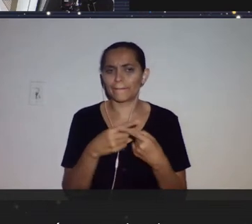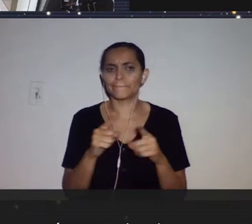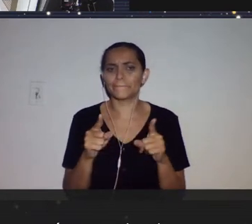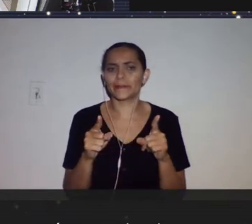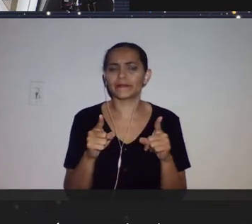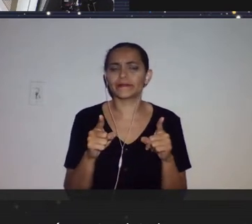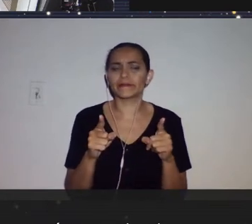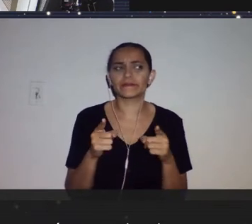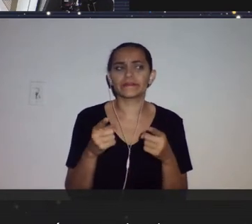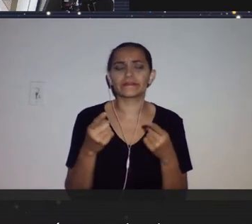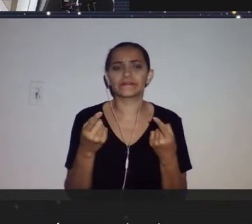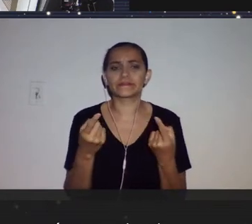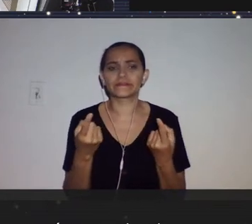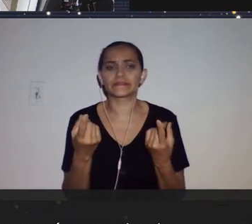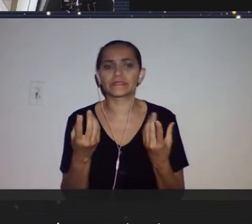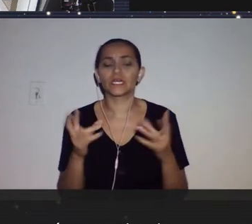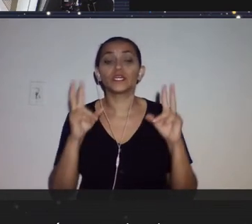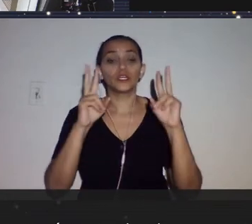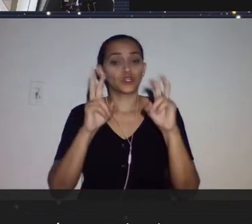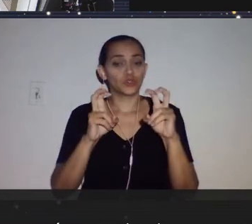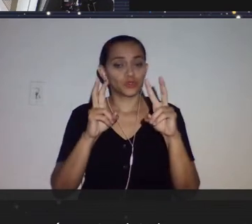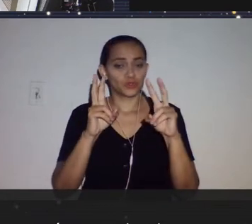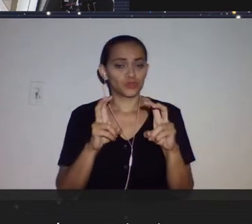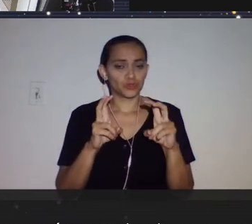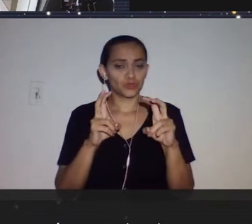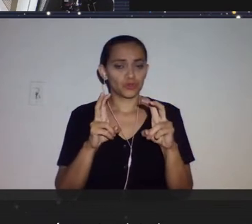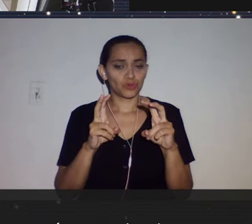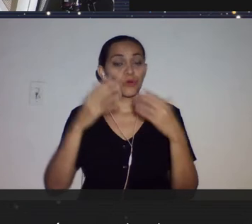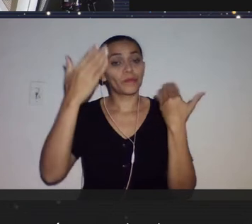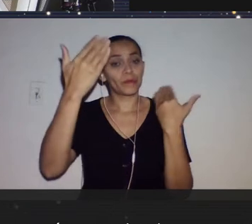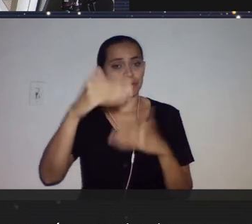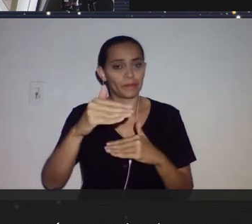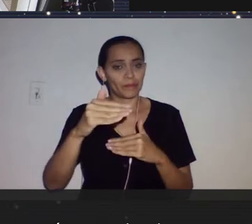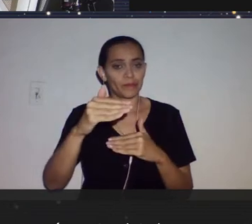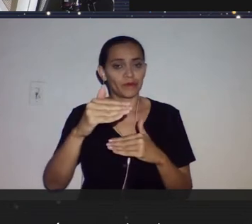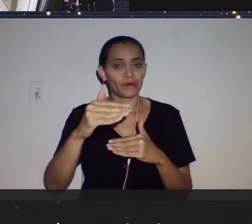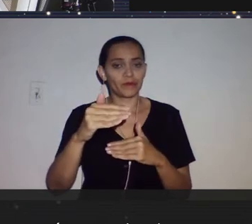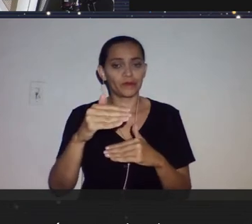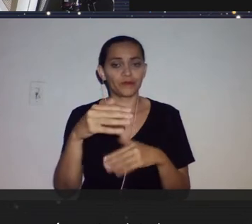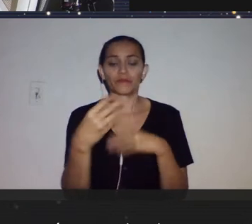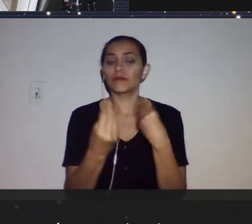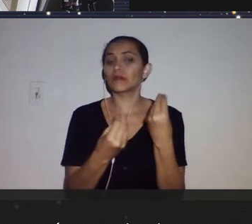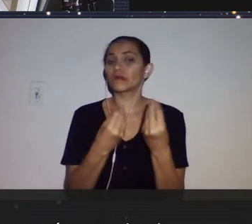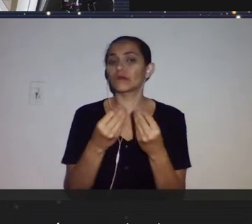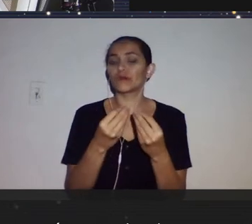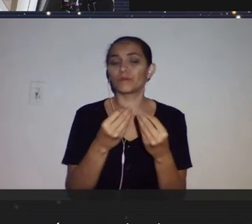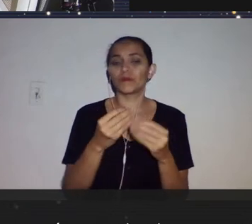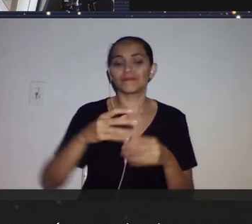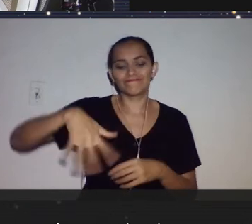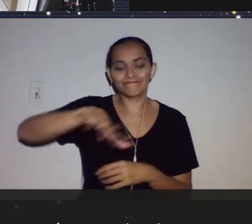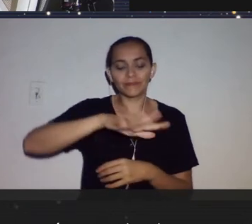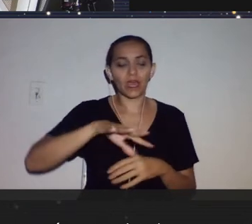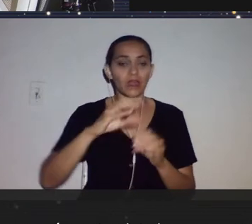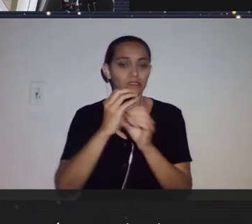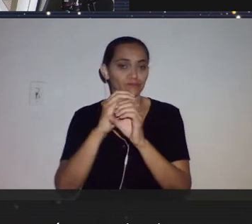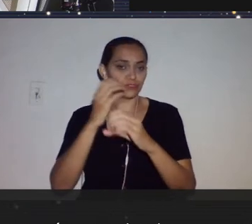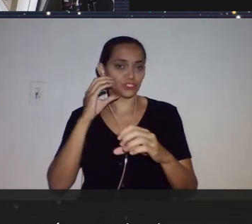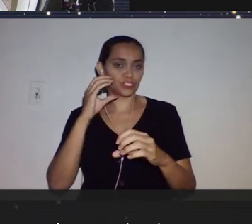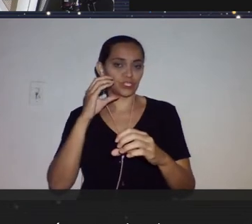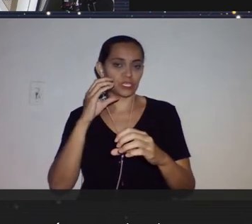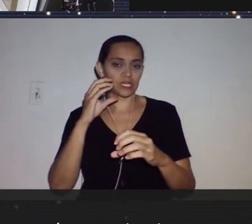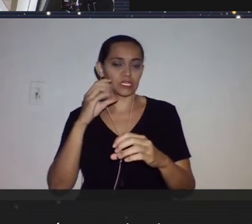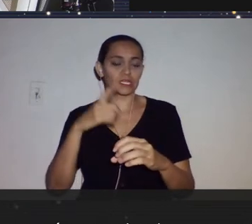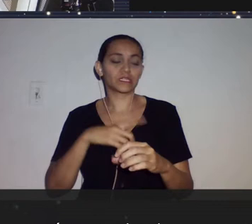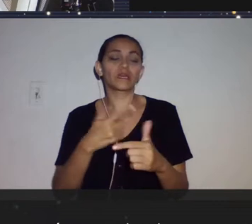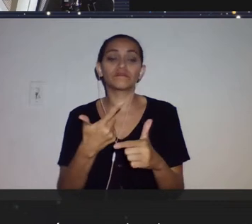Mas tá, sobre o processo seletivo, é um pouco aquilo que eu comentei mesmo. Então, para as áreas de engenharia, são problemas